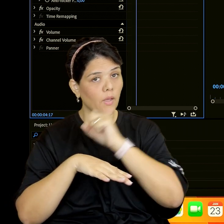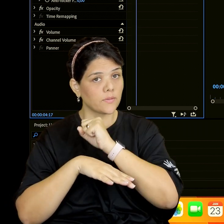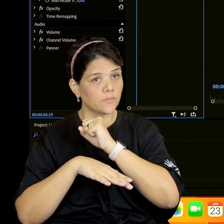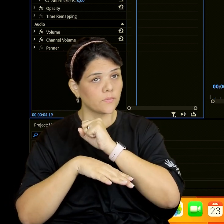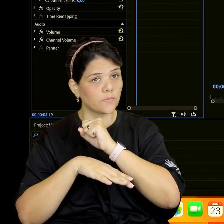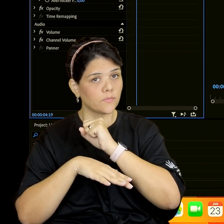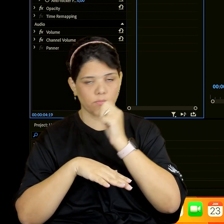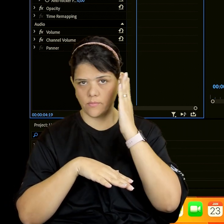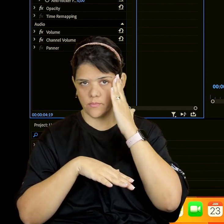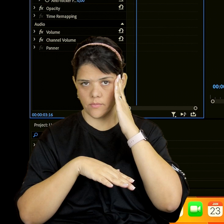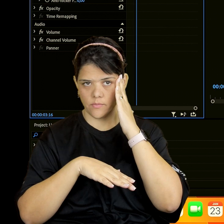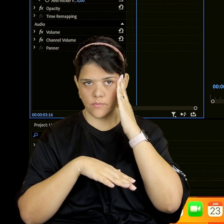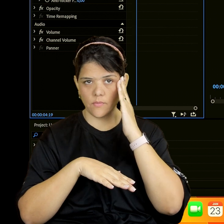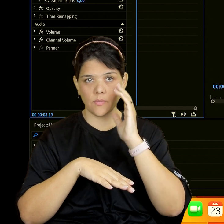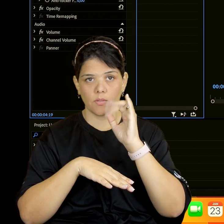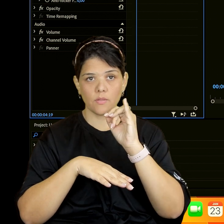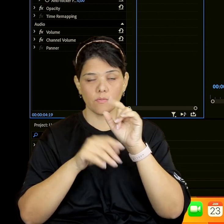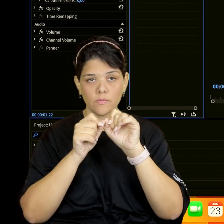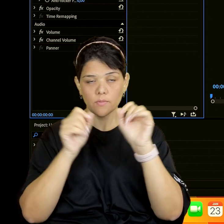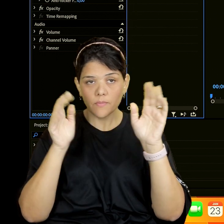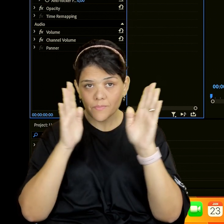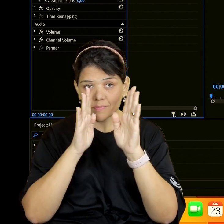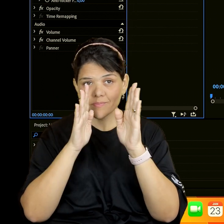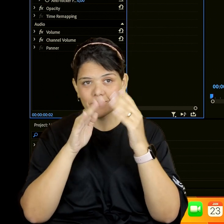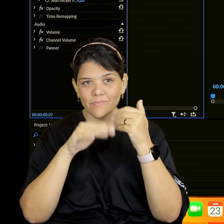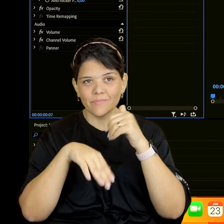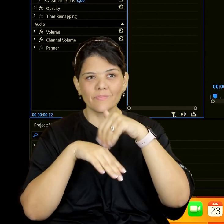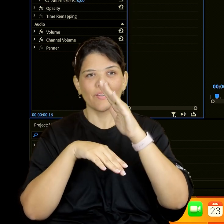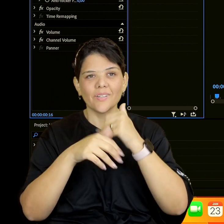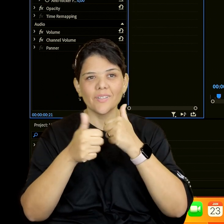Perfeito? Se eu deixar mais perto ainda, de maneira mais rápida ainda.